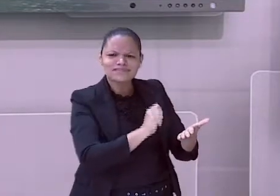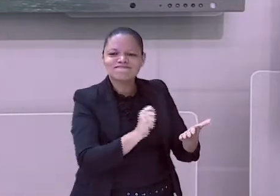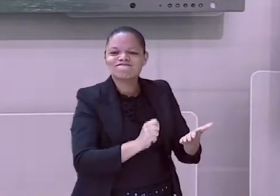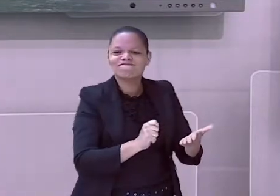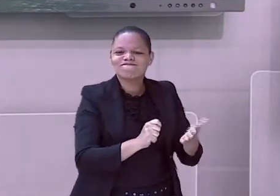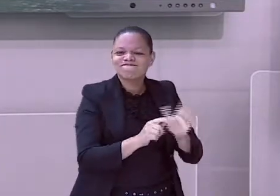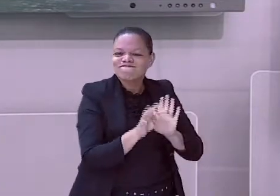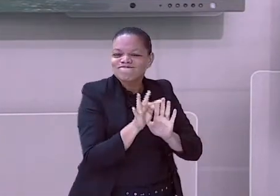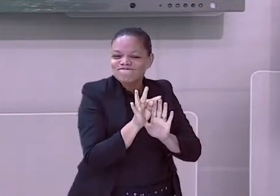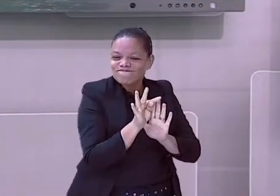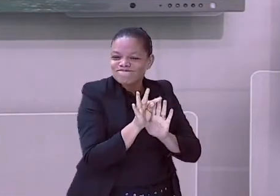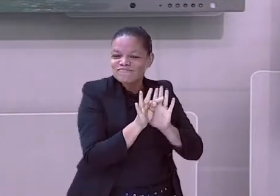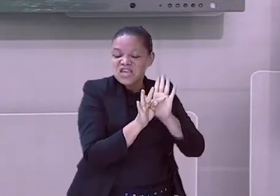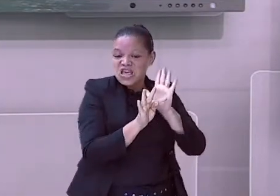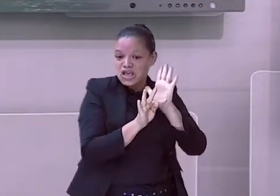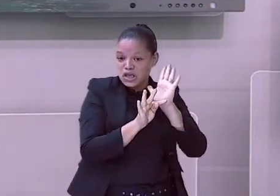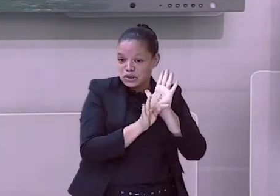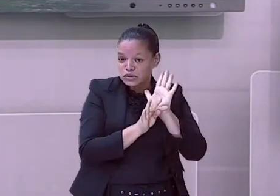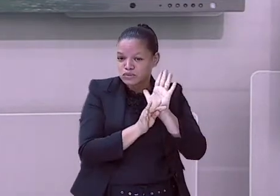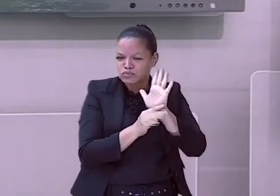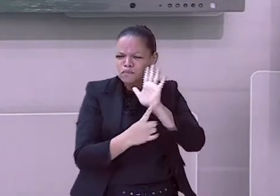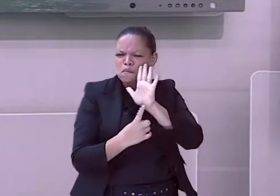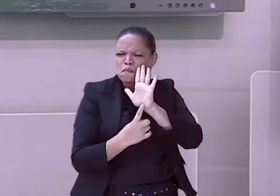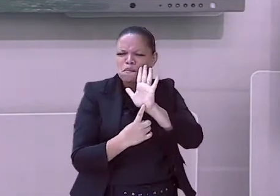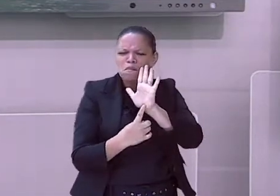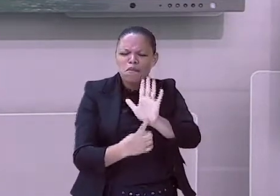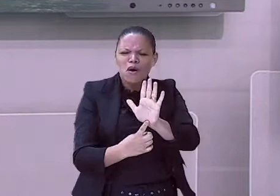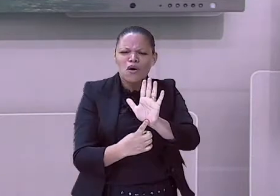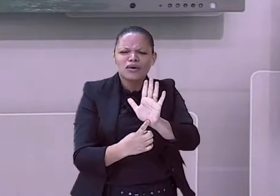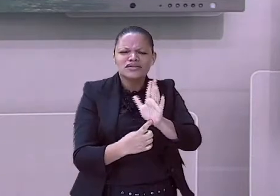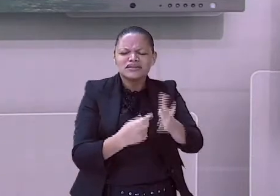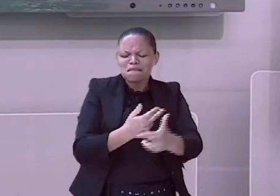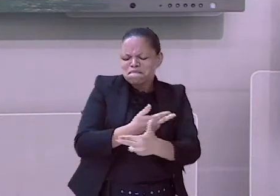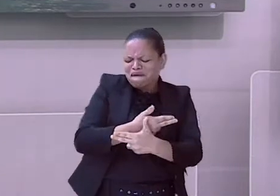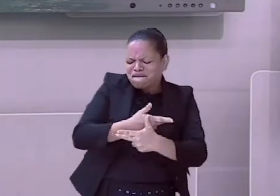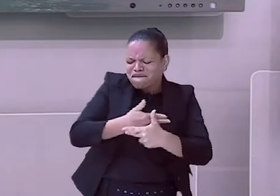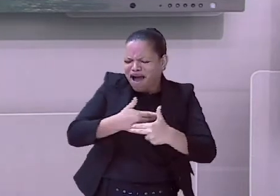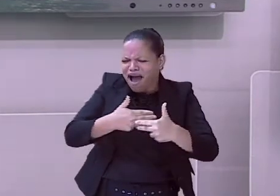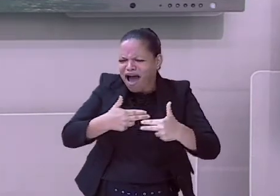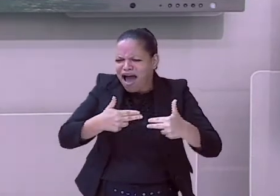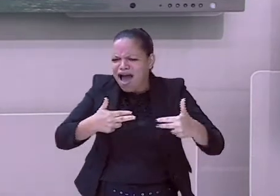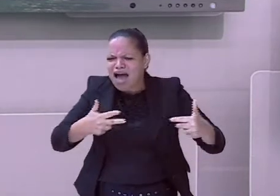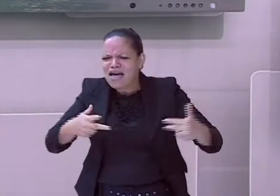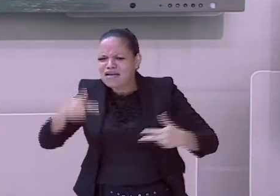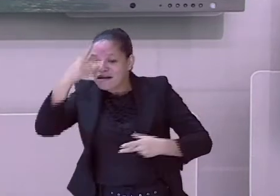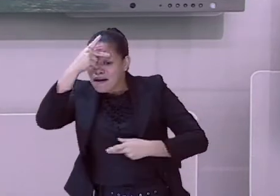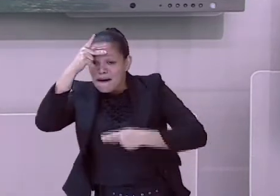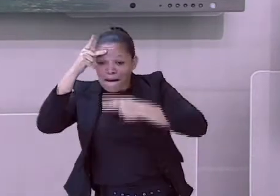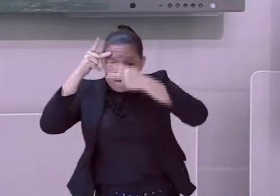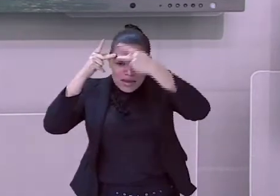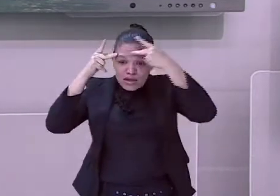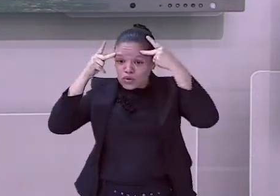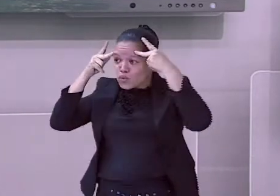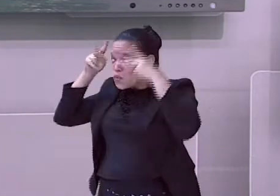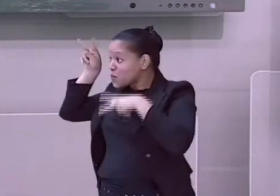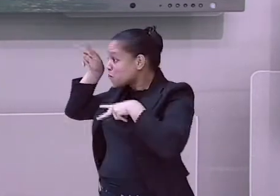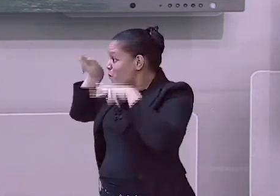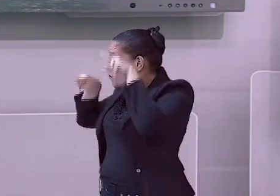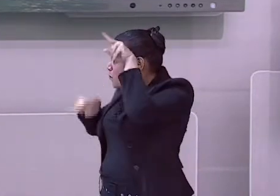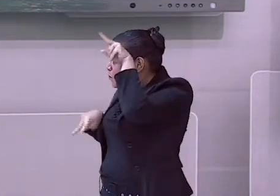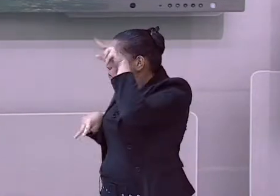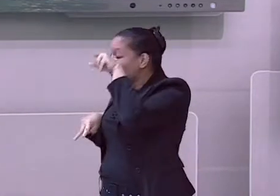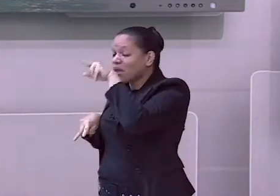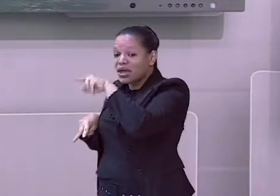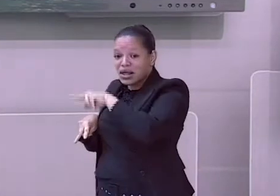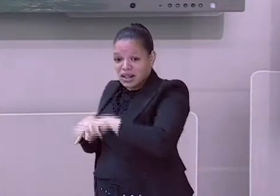qualquer pessoa, eu, você e outras pessoas que estão lendo. Entre